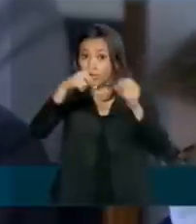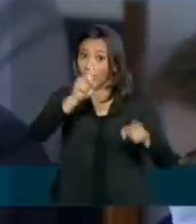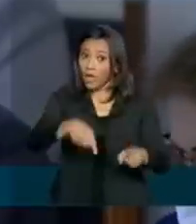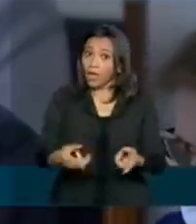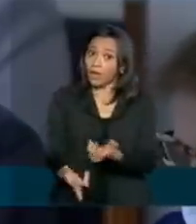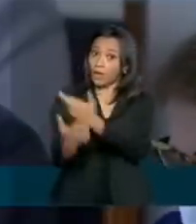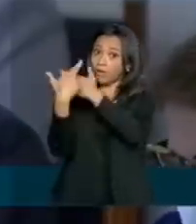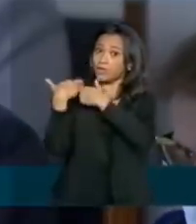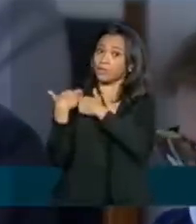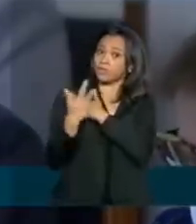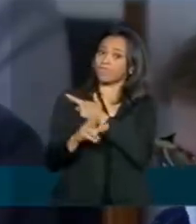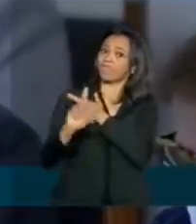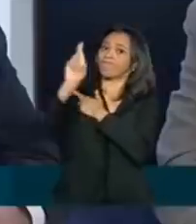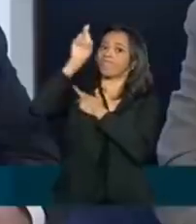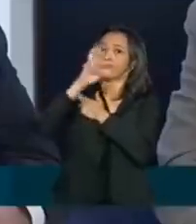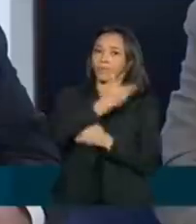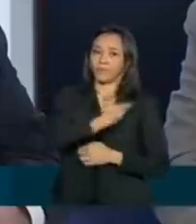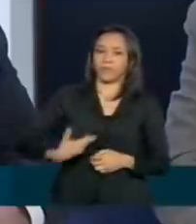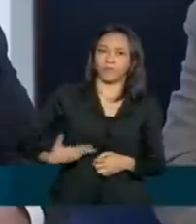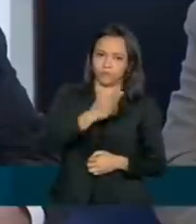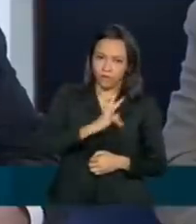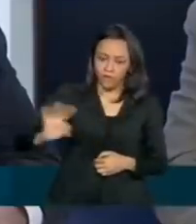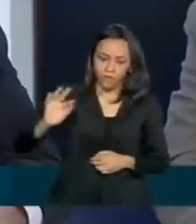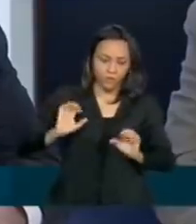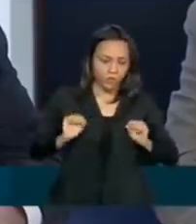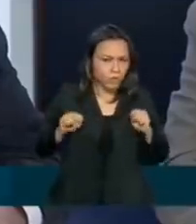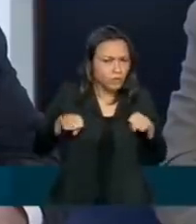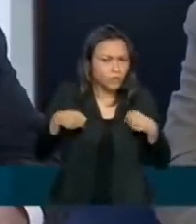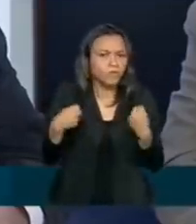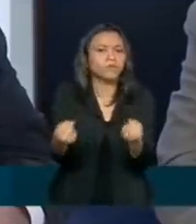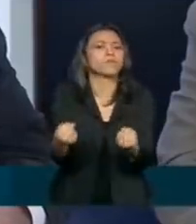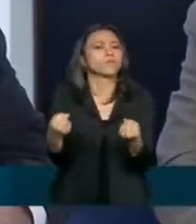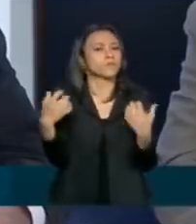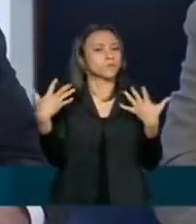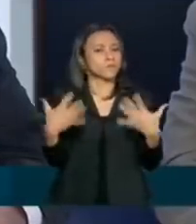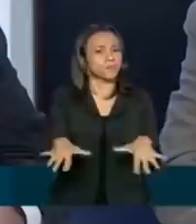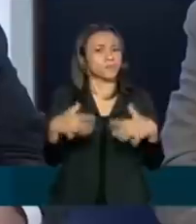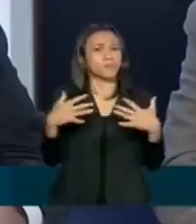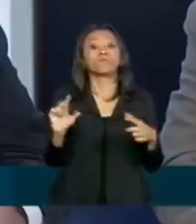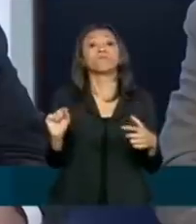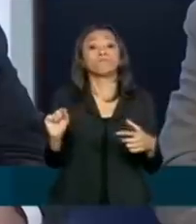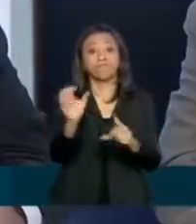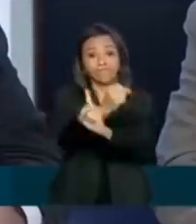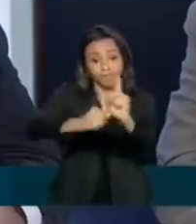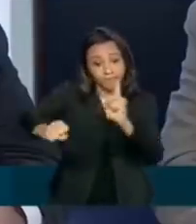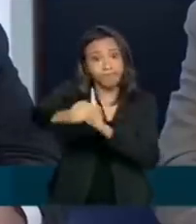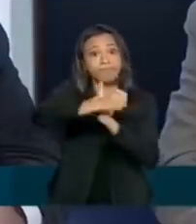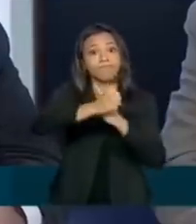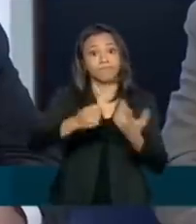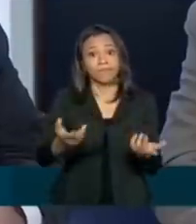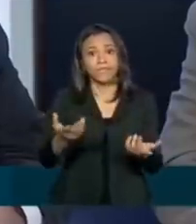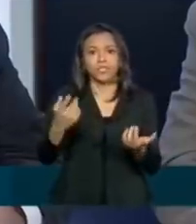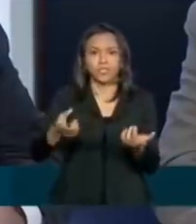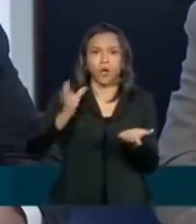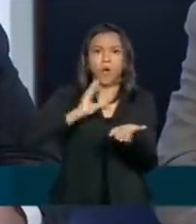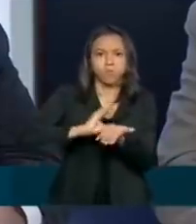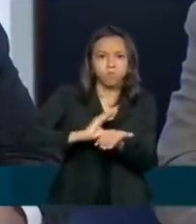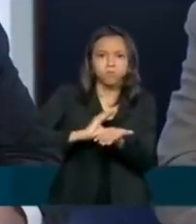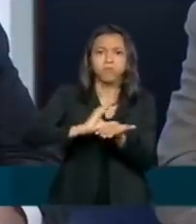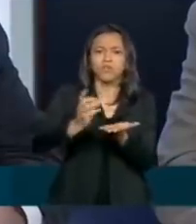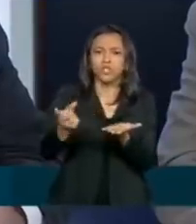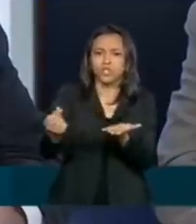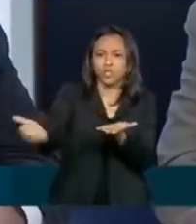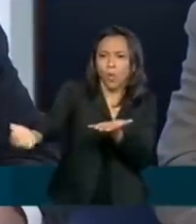federal, é um esforço muito grande da população brasileira de de colocar tantos recursos